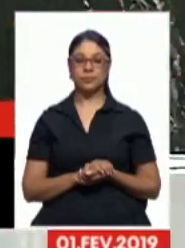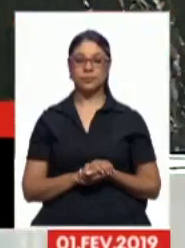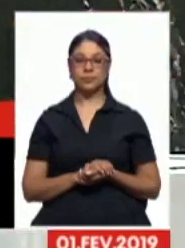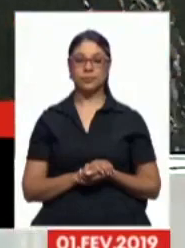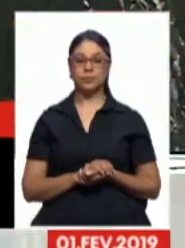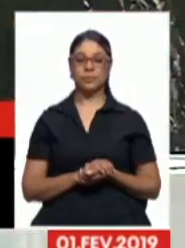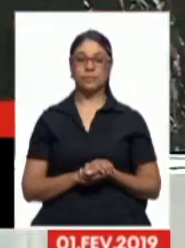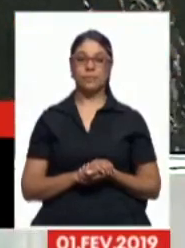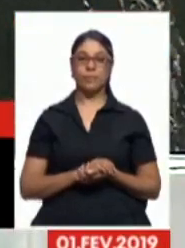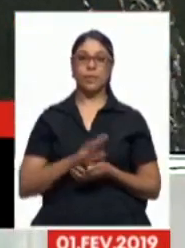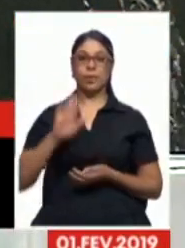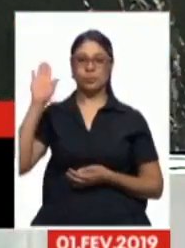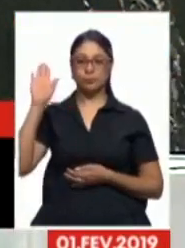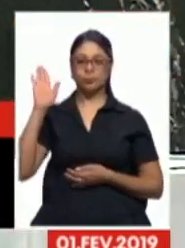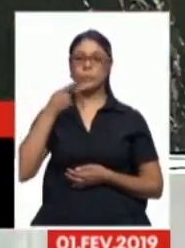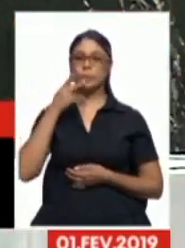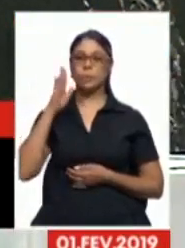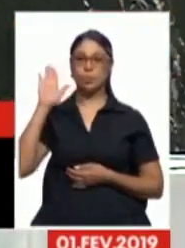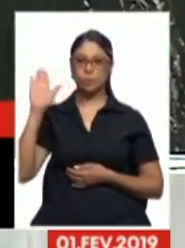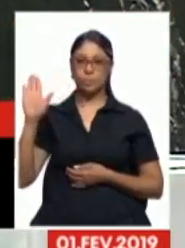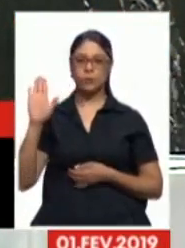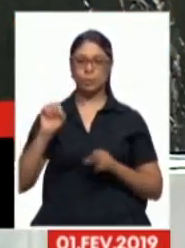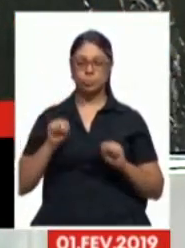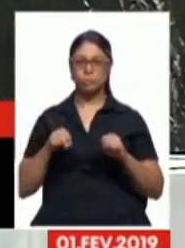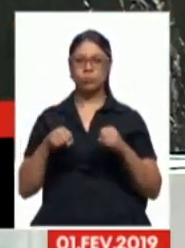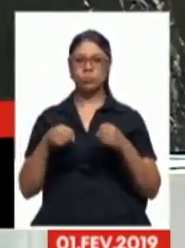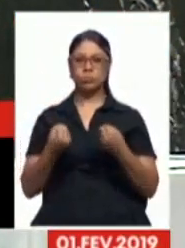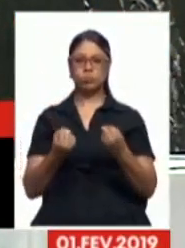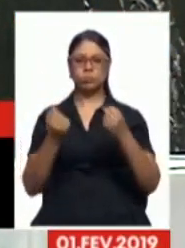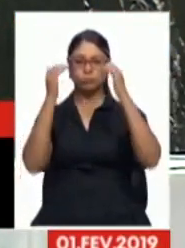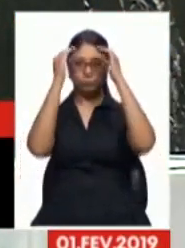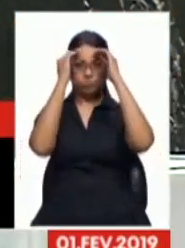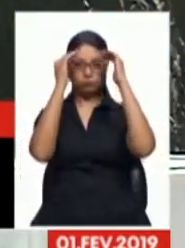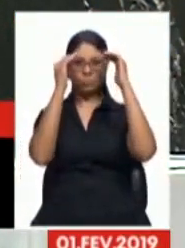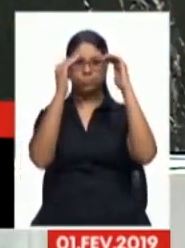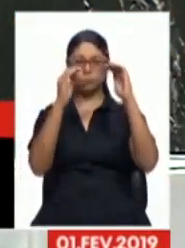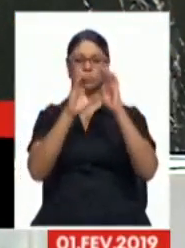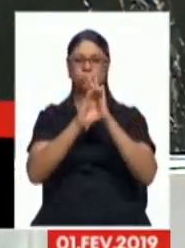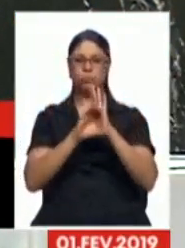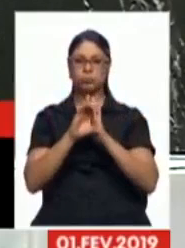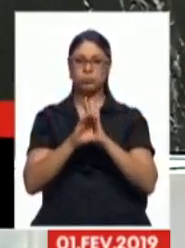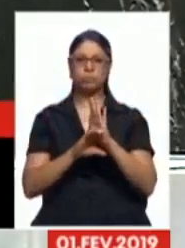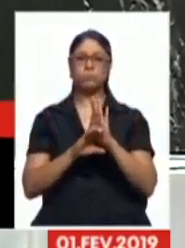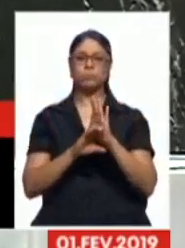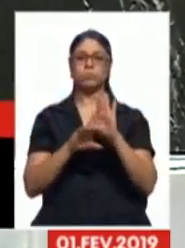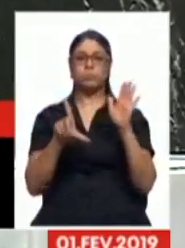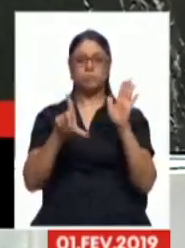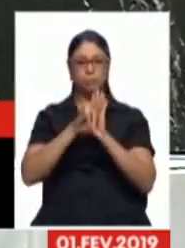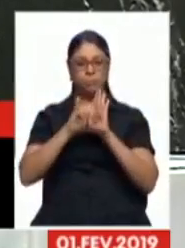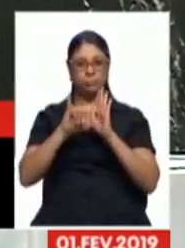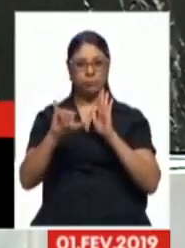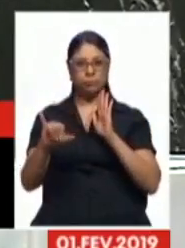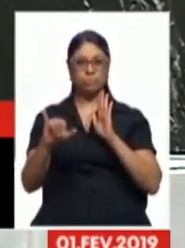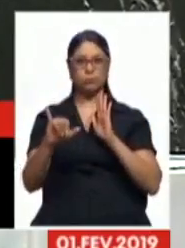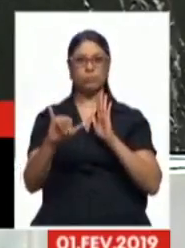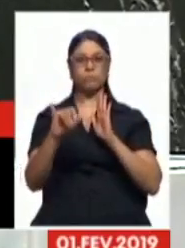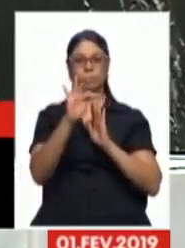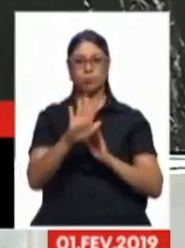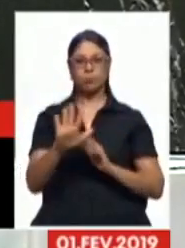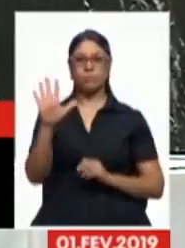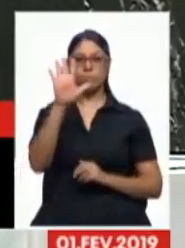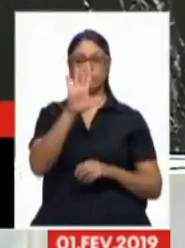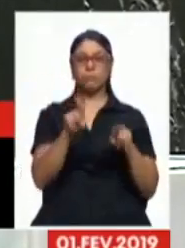Prometo defender e cumprir as constituições e as leis da República e